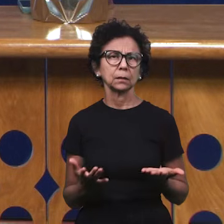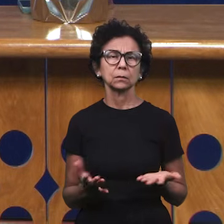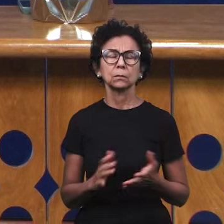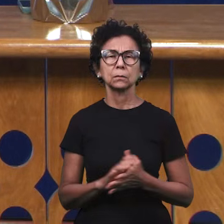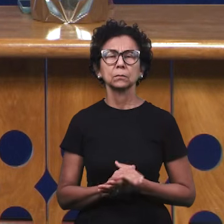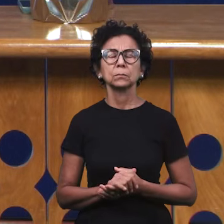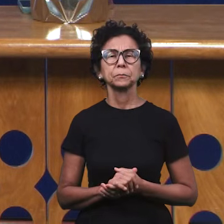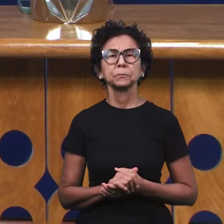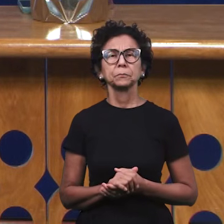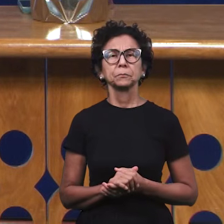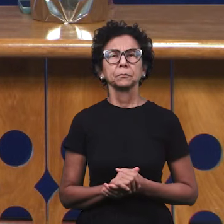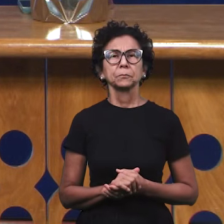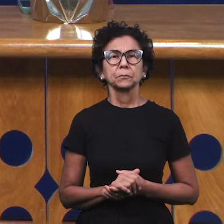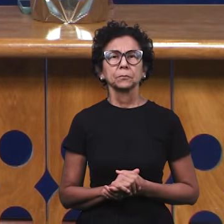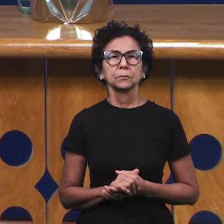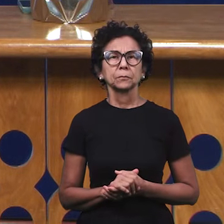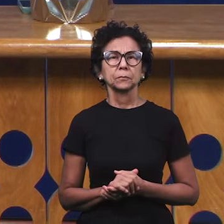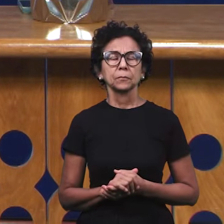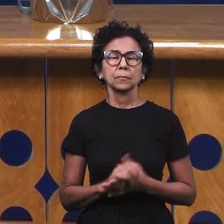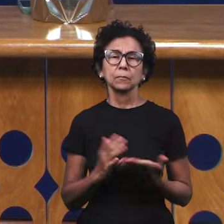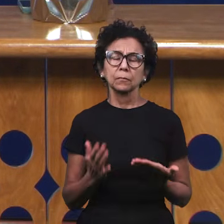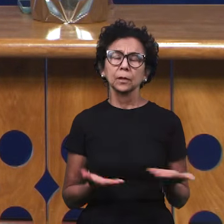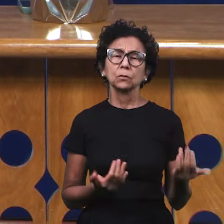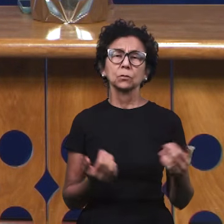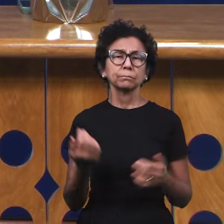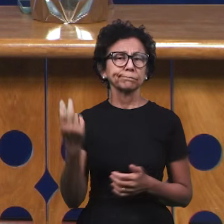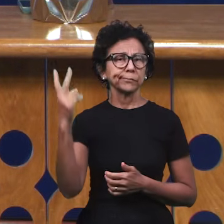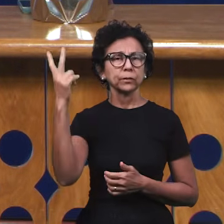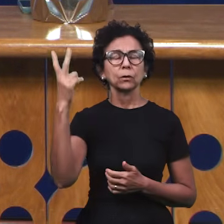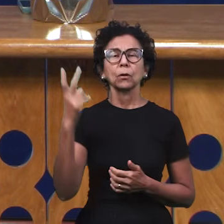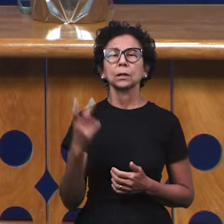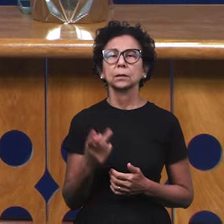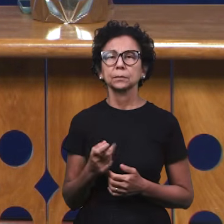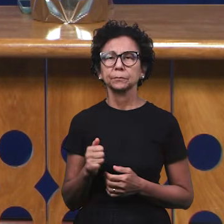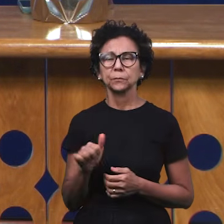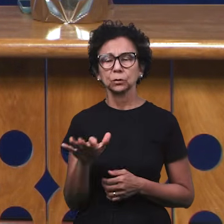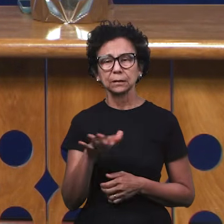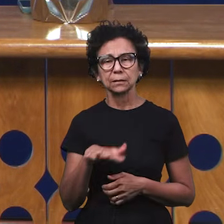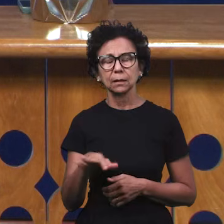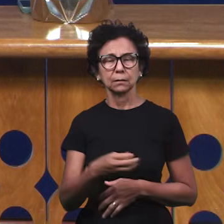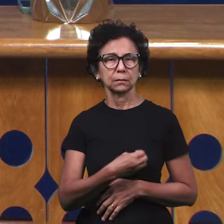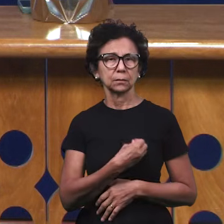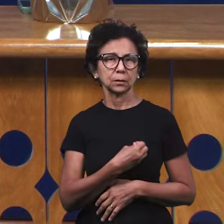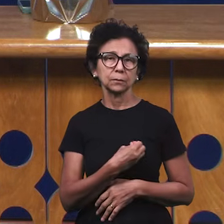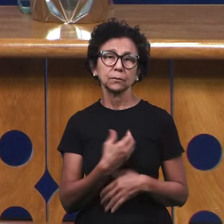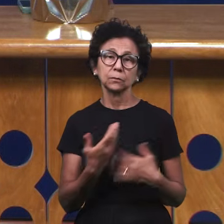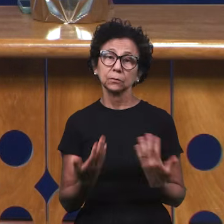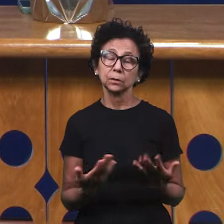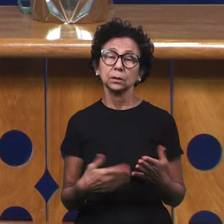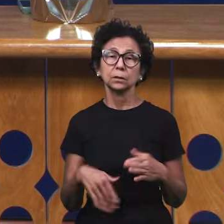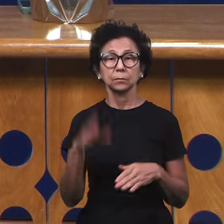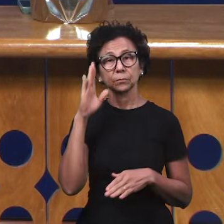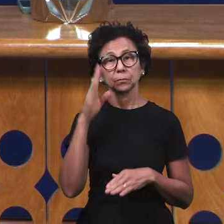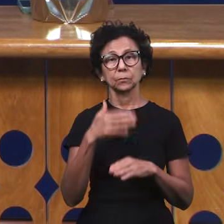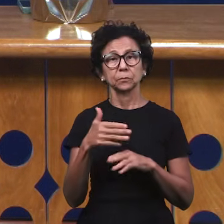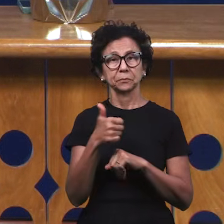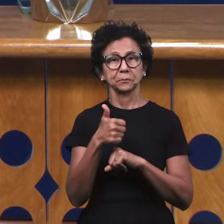nossa posição, para que o jovem seja vitorioso em todos os sentidos da sua vida, inclusive na vida